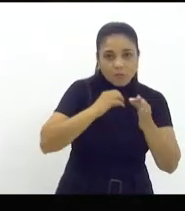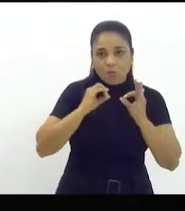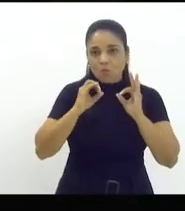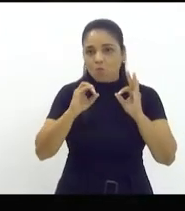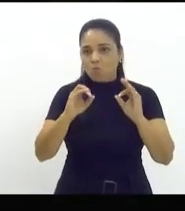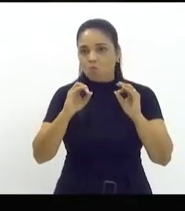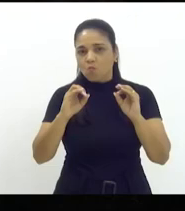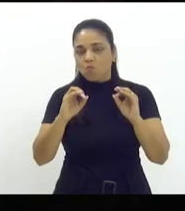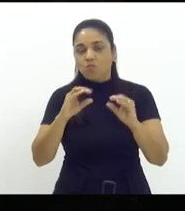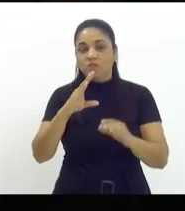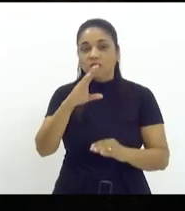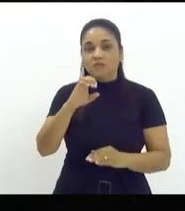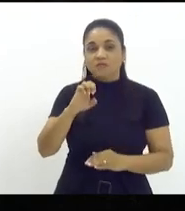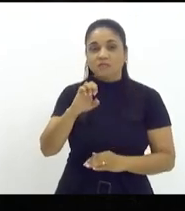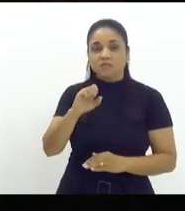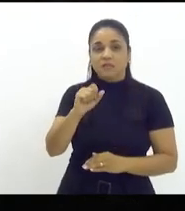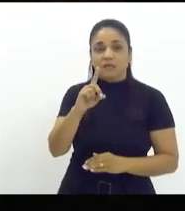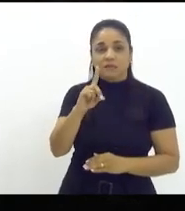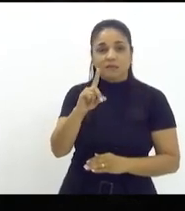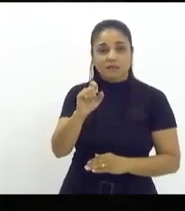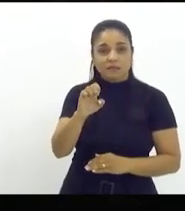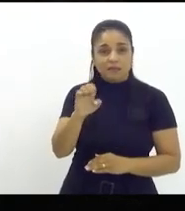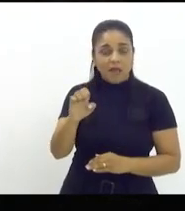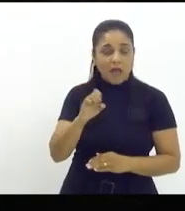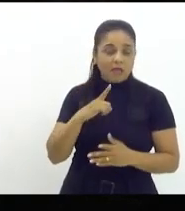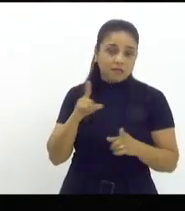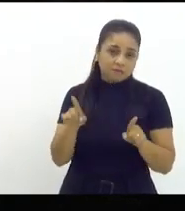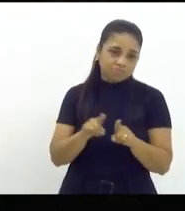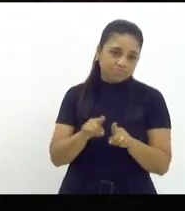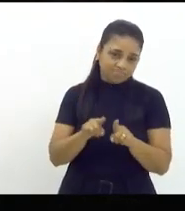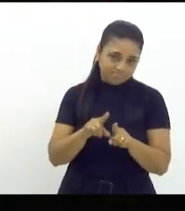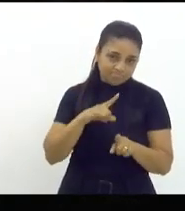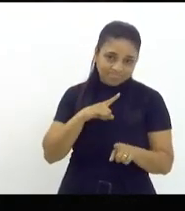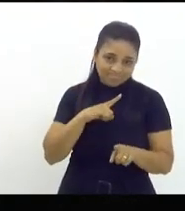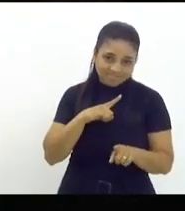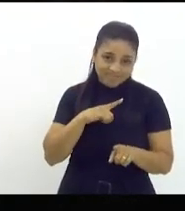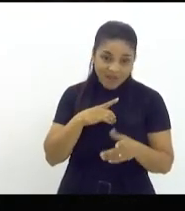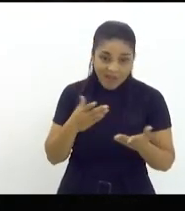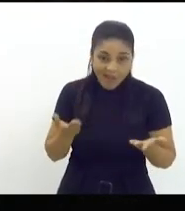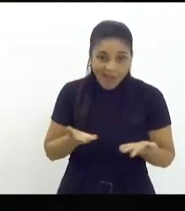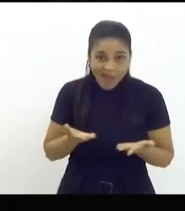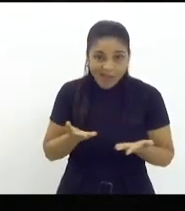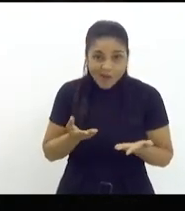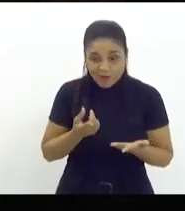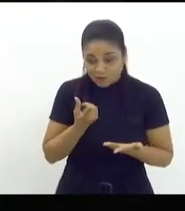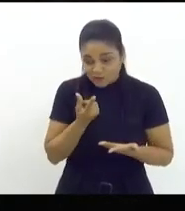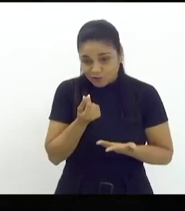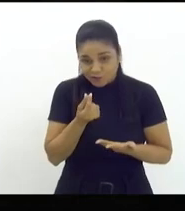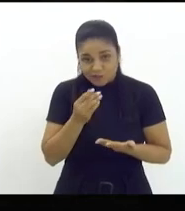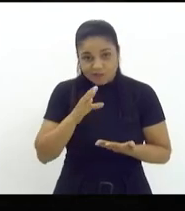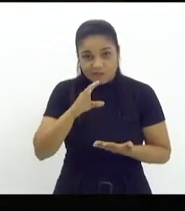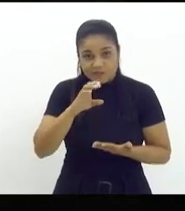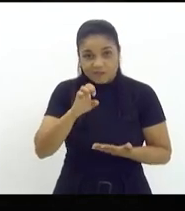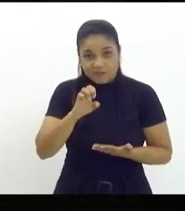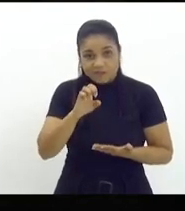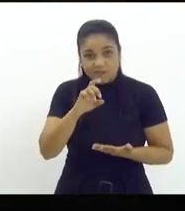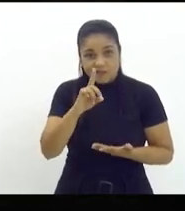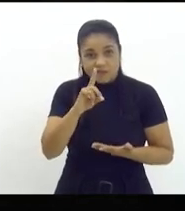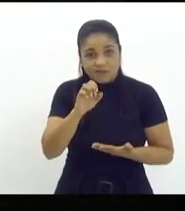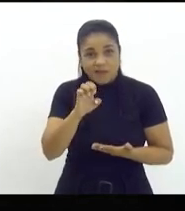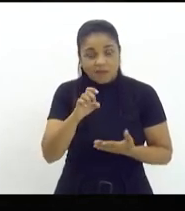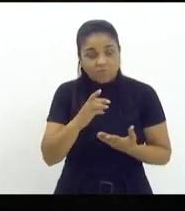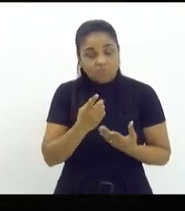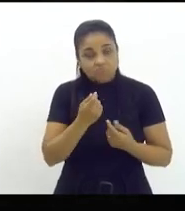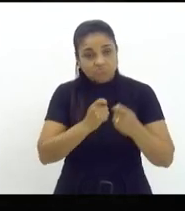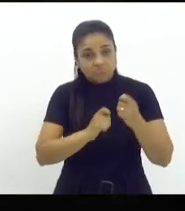Cedae concedido a iniciativa privada imensa só que tem que agora esse dinheiro acabou